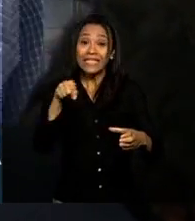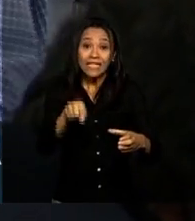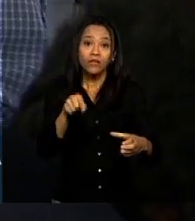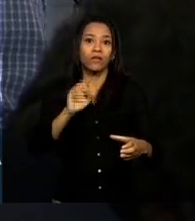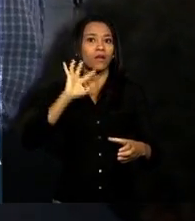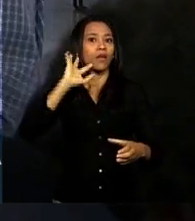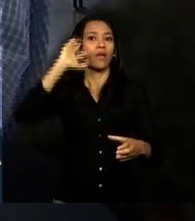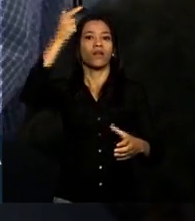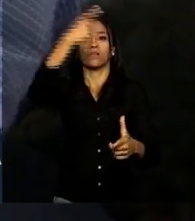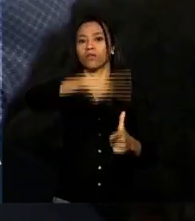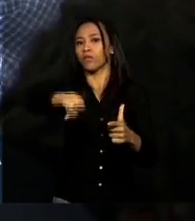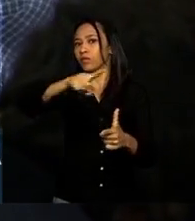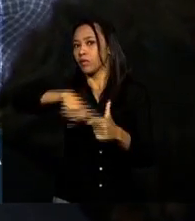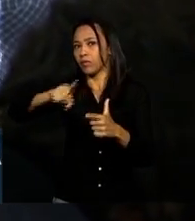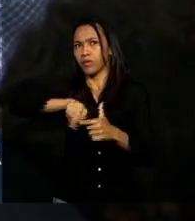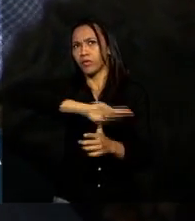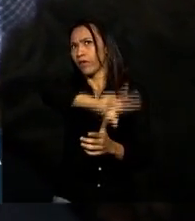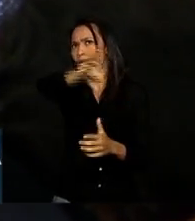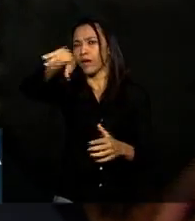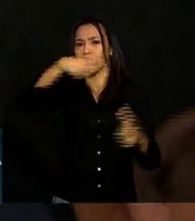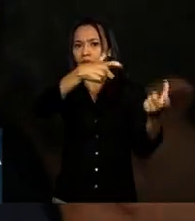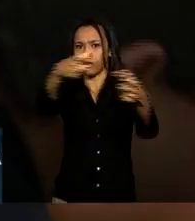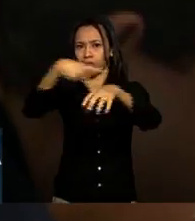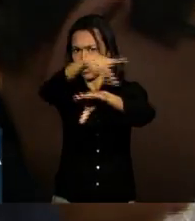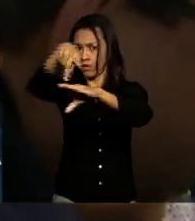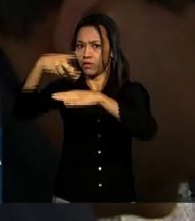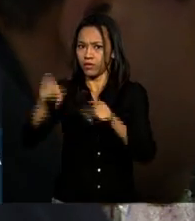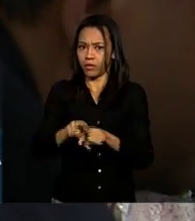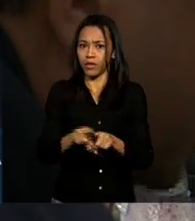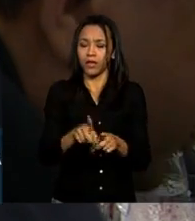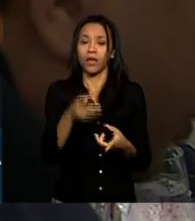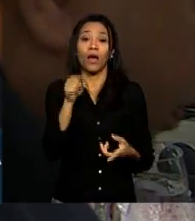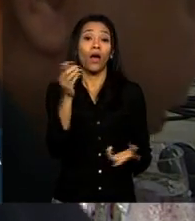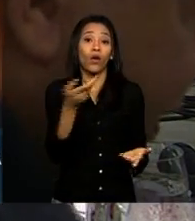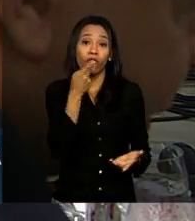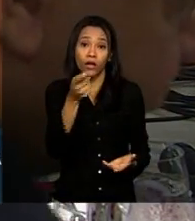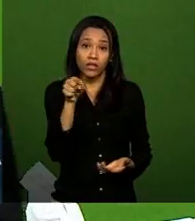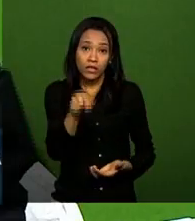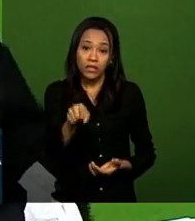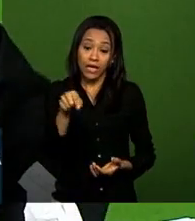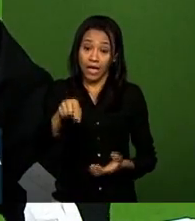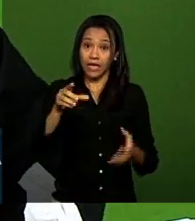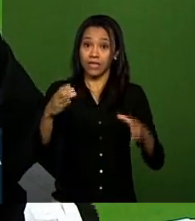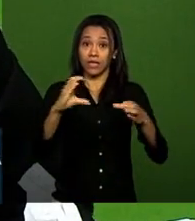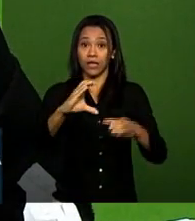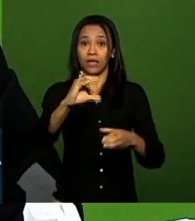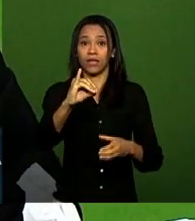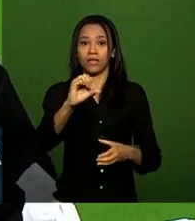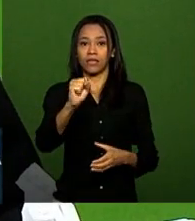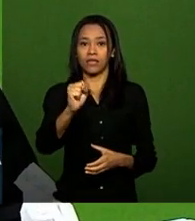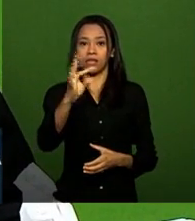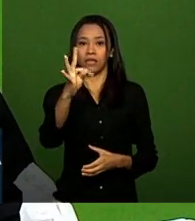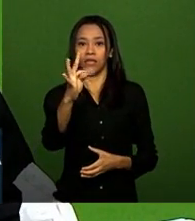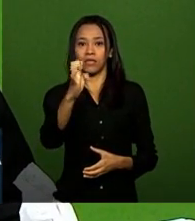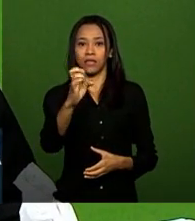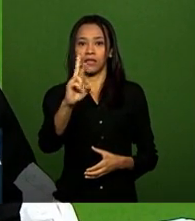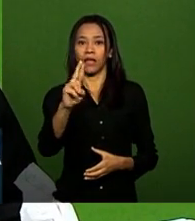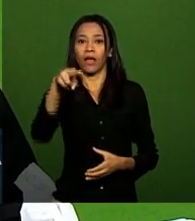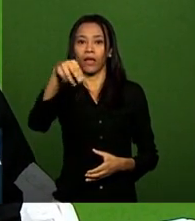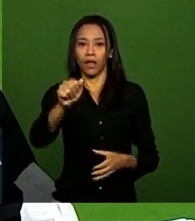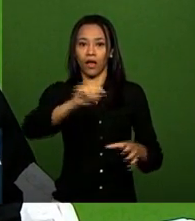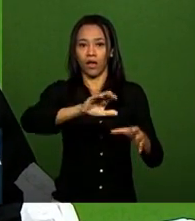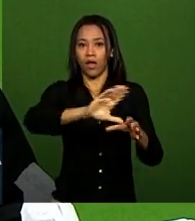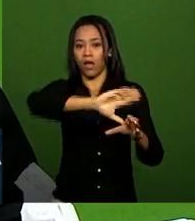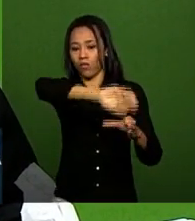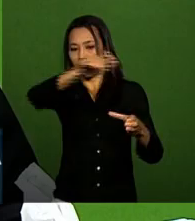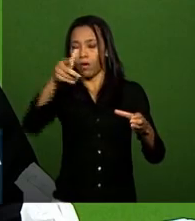muitos locais eu tô perguntando se o senhor com essa ligação que o Senhor tem e as cisternas elas são coisas comunitárias elas não são obras